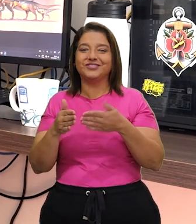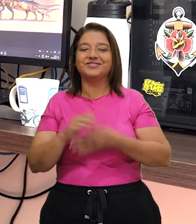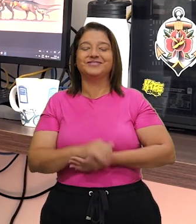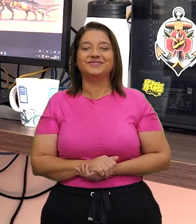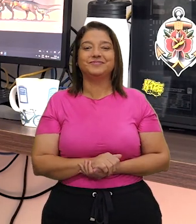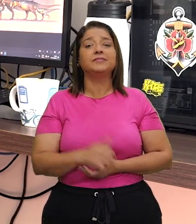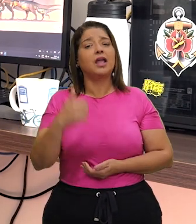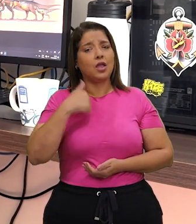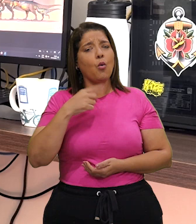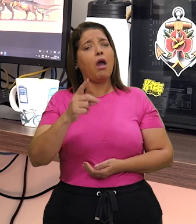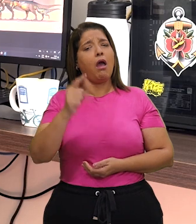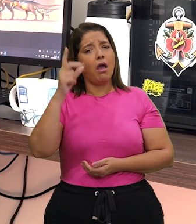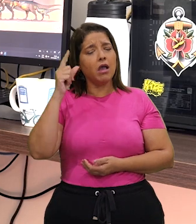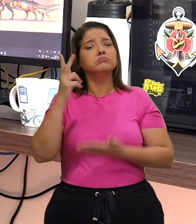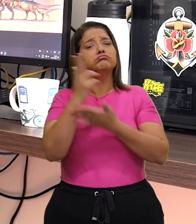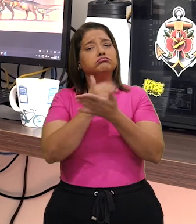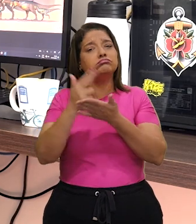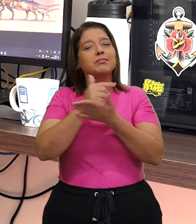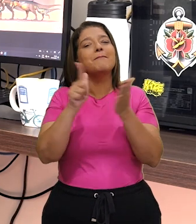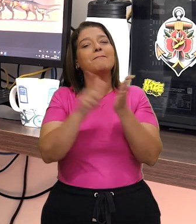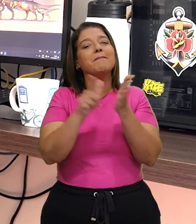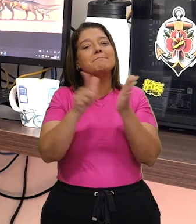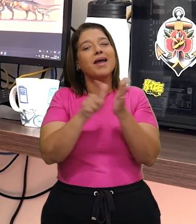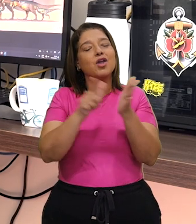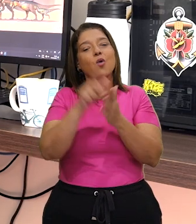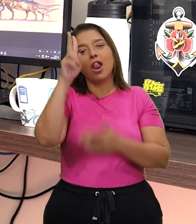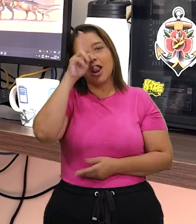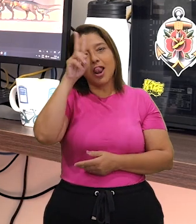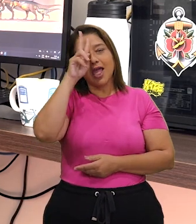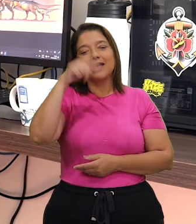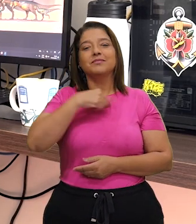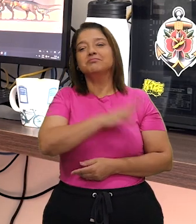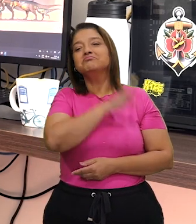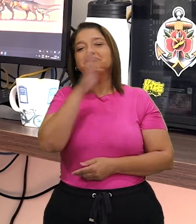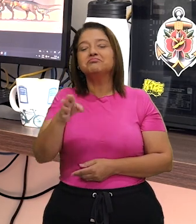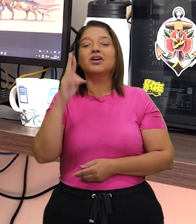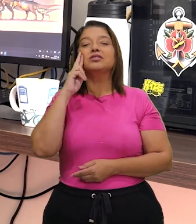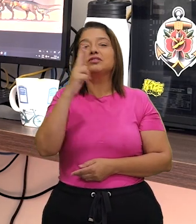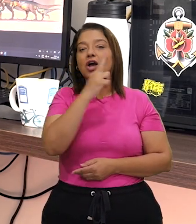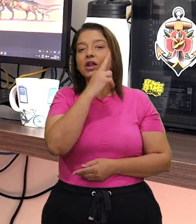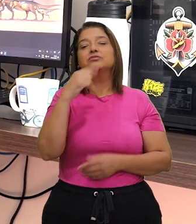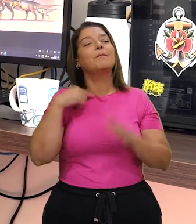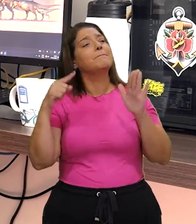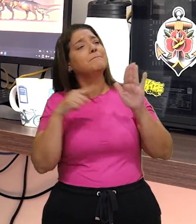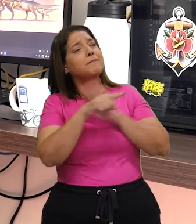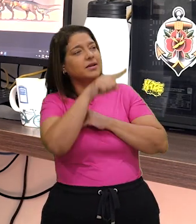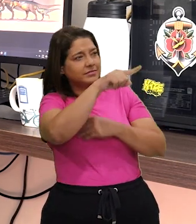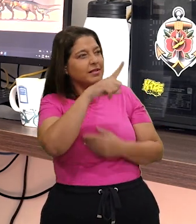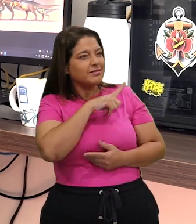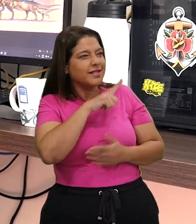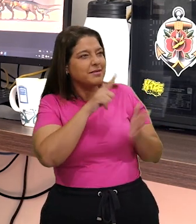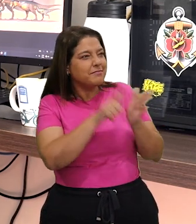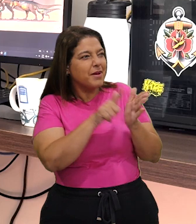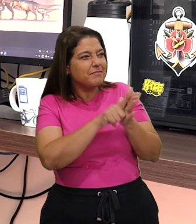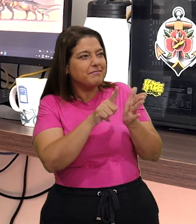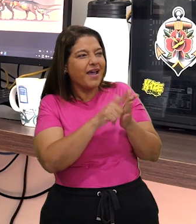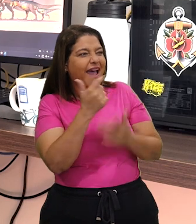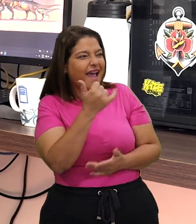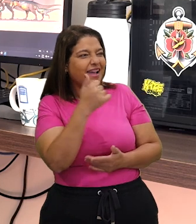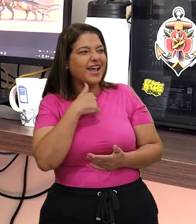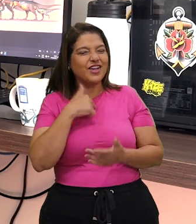desenhava muito no papel eu lembro de ir pro restaurante com minha mãe e perguntar assim nossa mãe você trouxe papel e caneta para eu ficar aqui